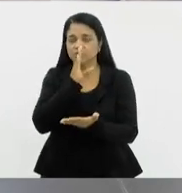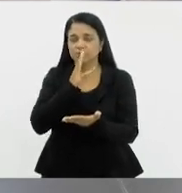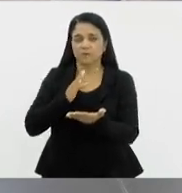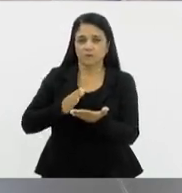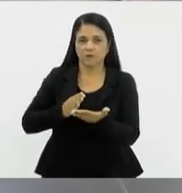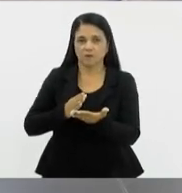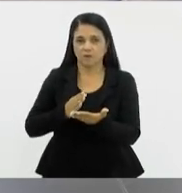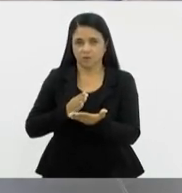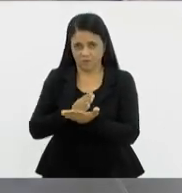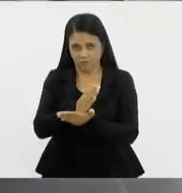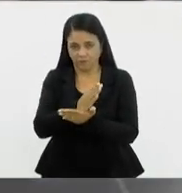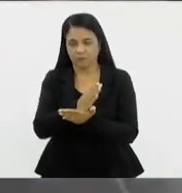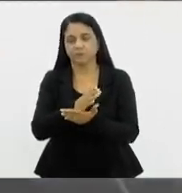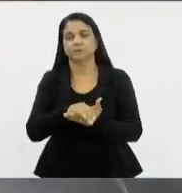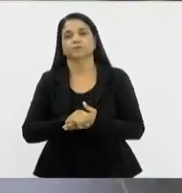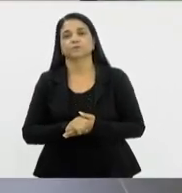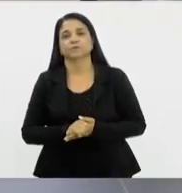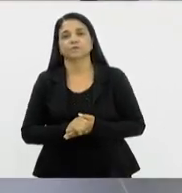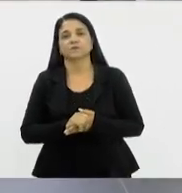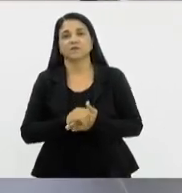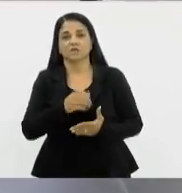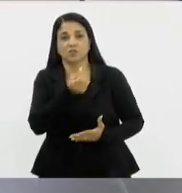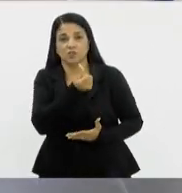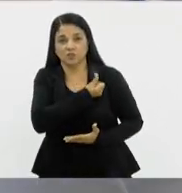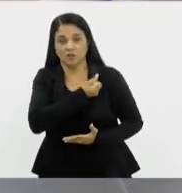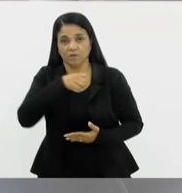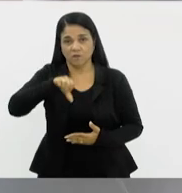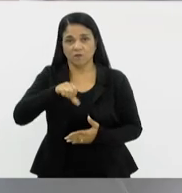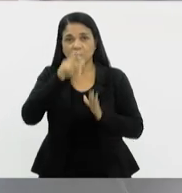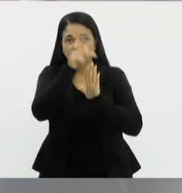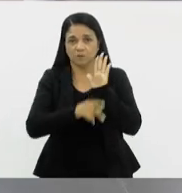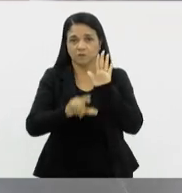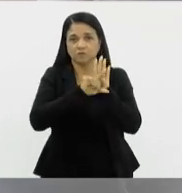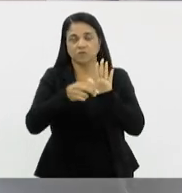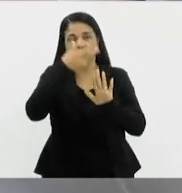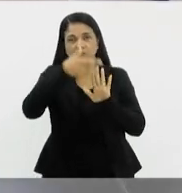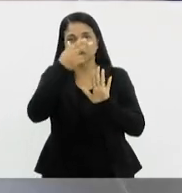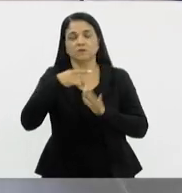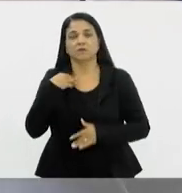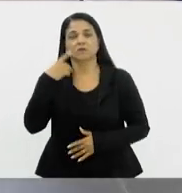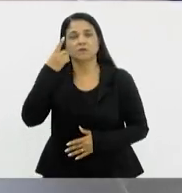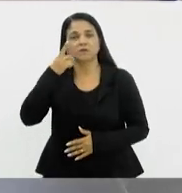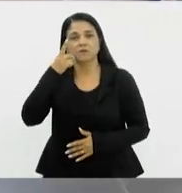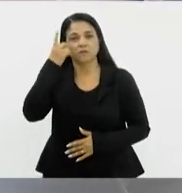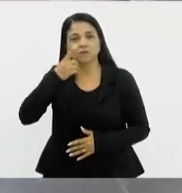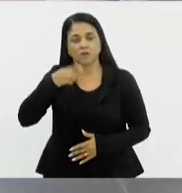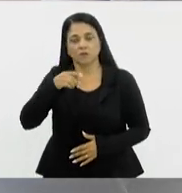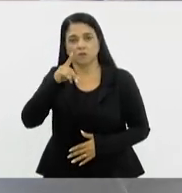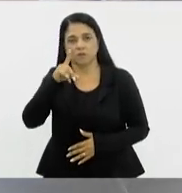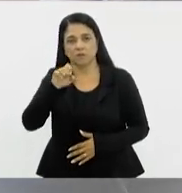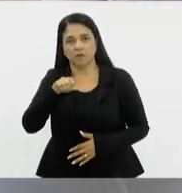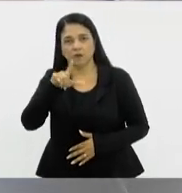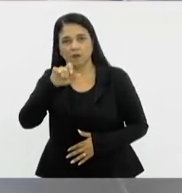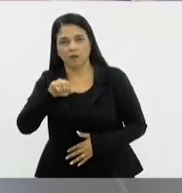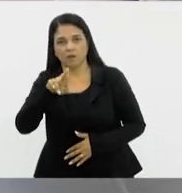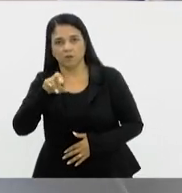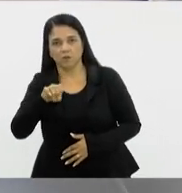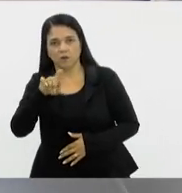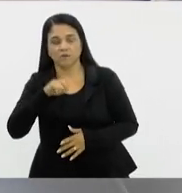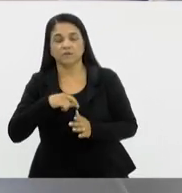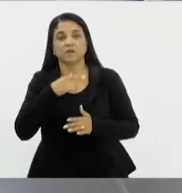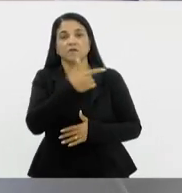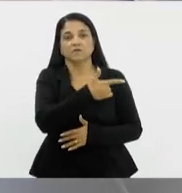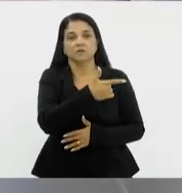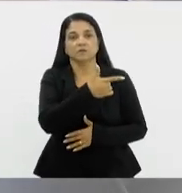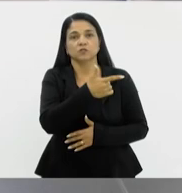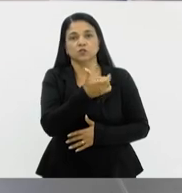estão. Aprovado. Item 9 da pauta, projeto de relatoria do deputado Guilherme Delaroli. Projeto de lei 2160 de